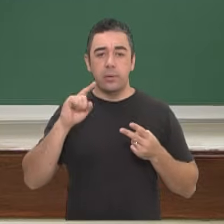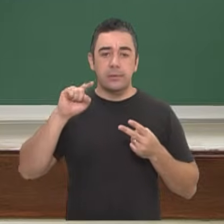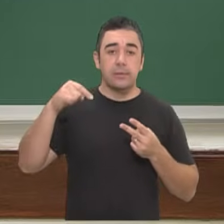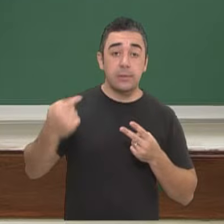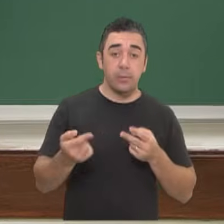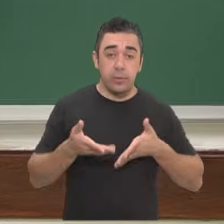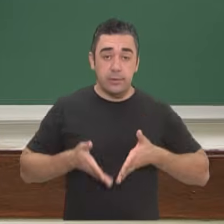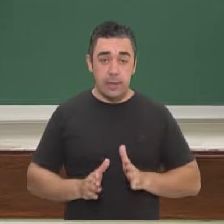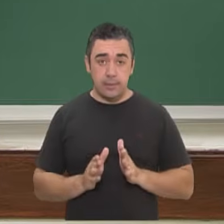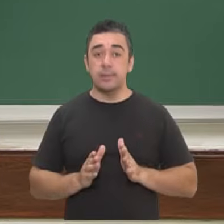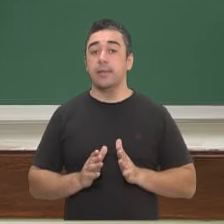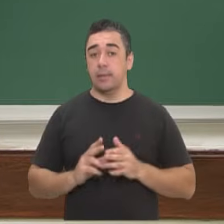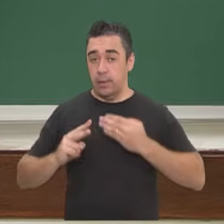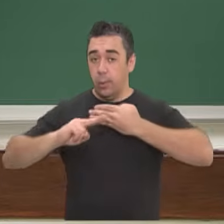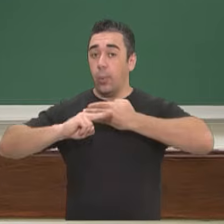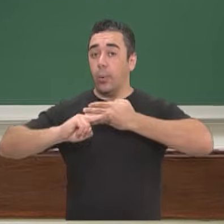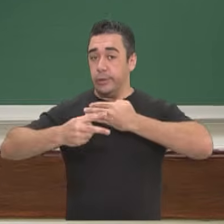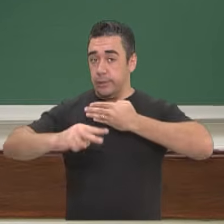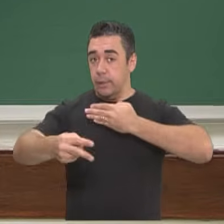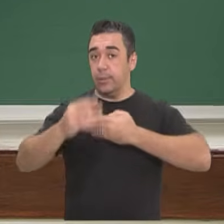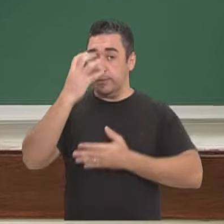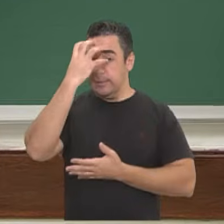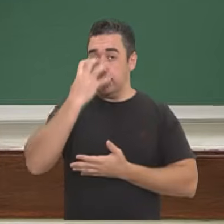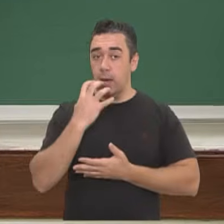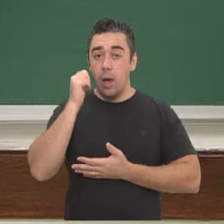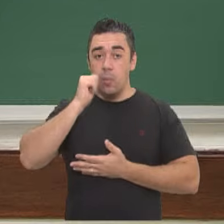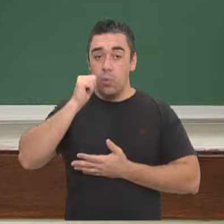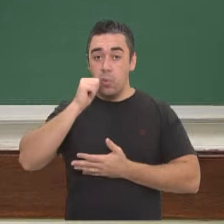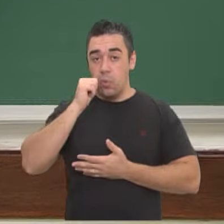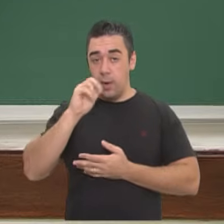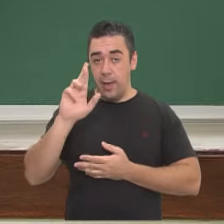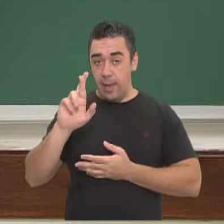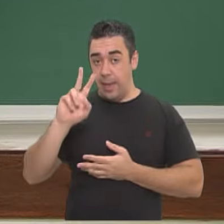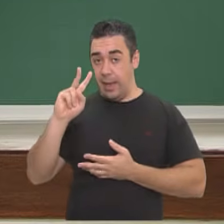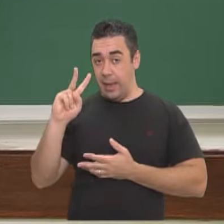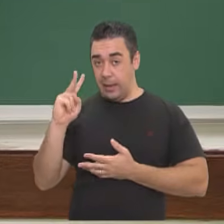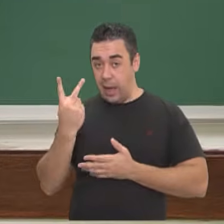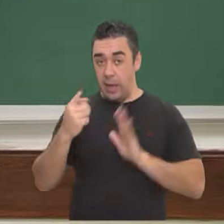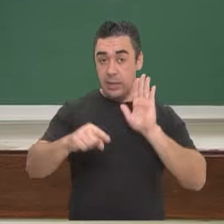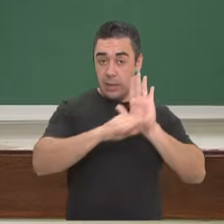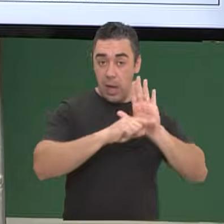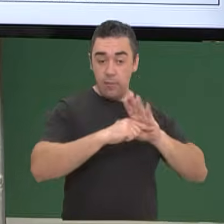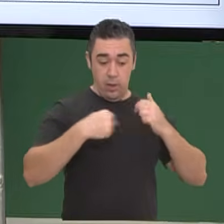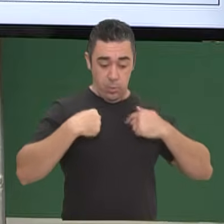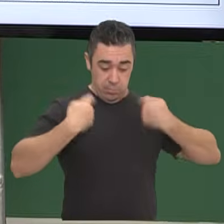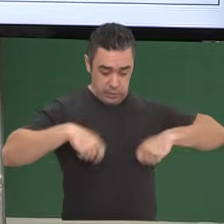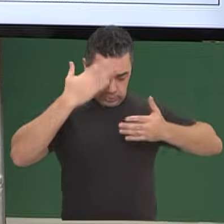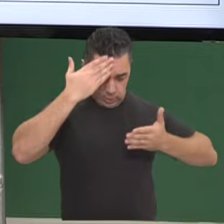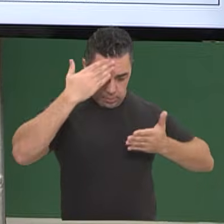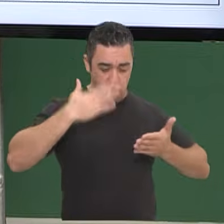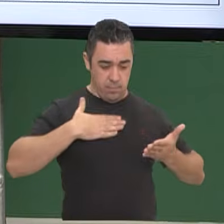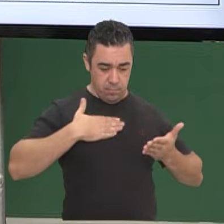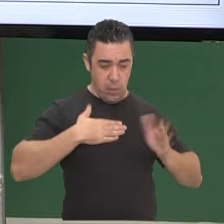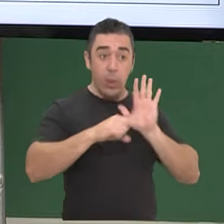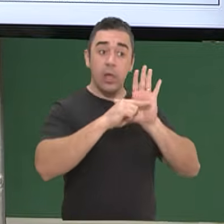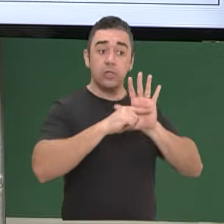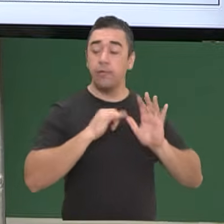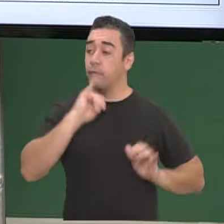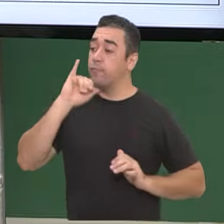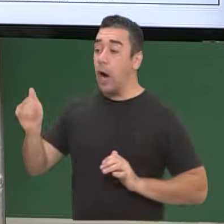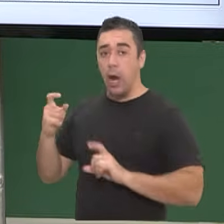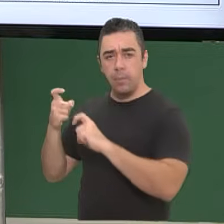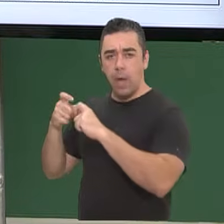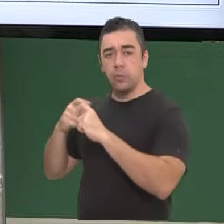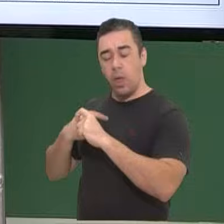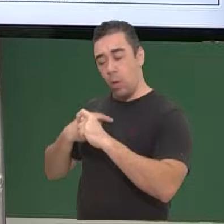consequências sérias. Então, a mulher, quando ela é RH negativo, ela tem que saber disso e tem que informar o médico durante a gravidez. Por